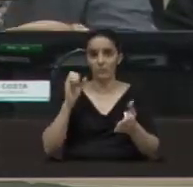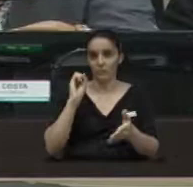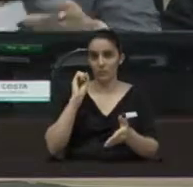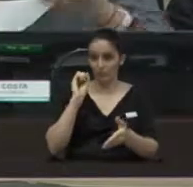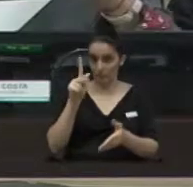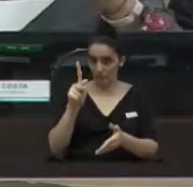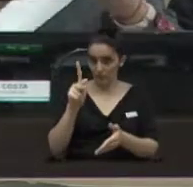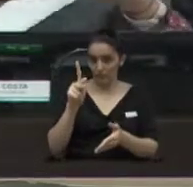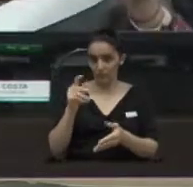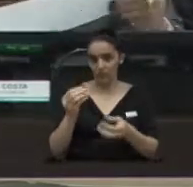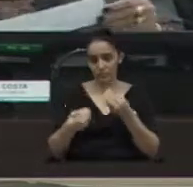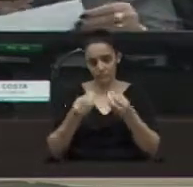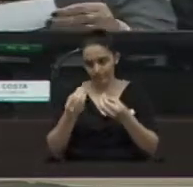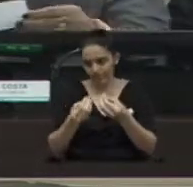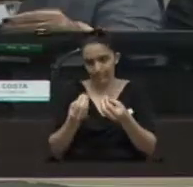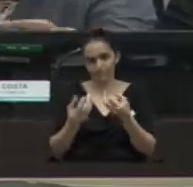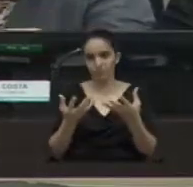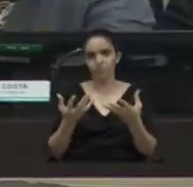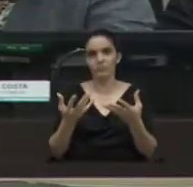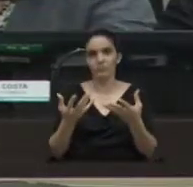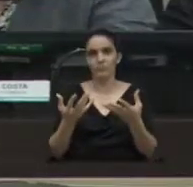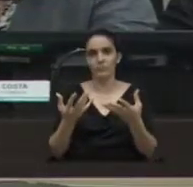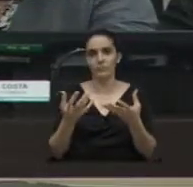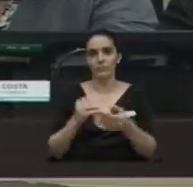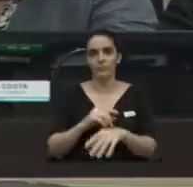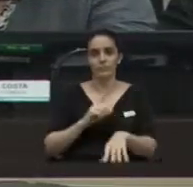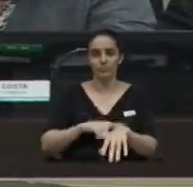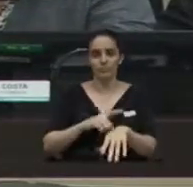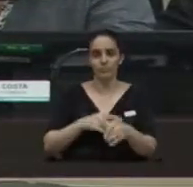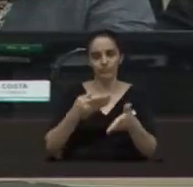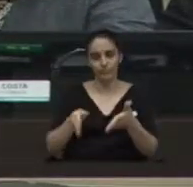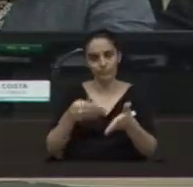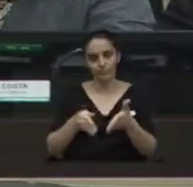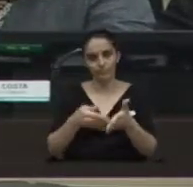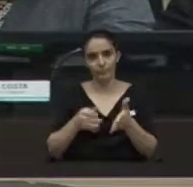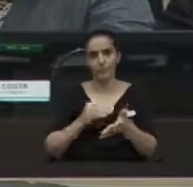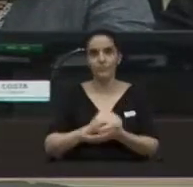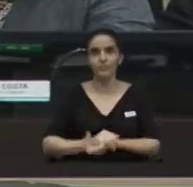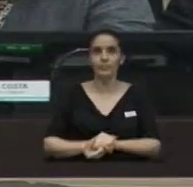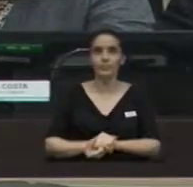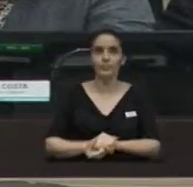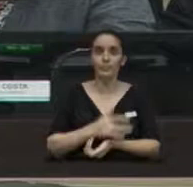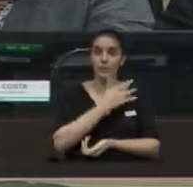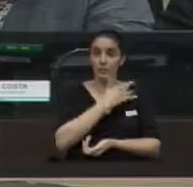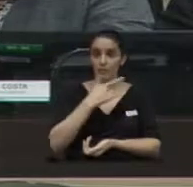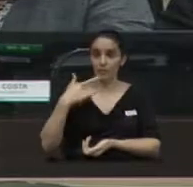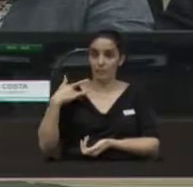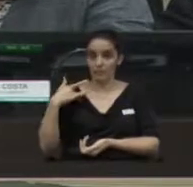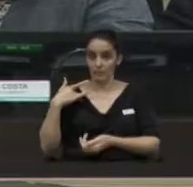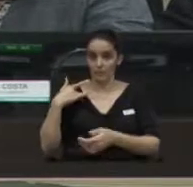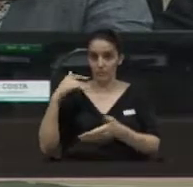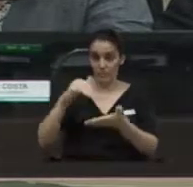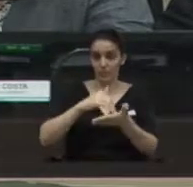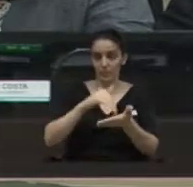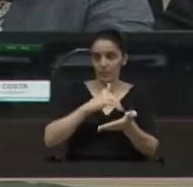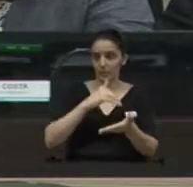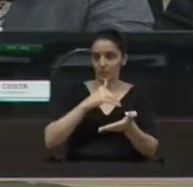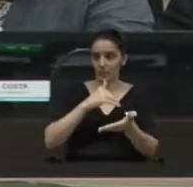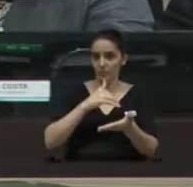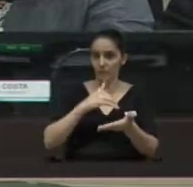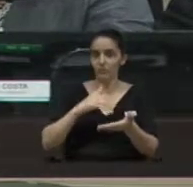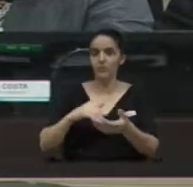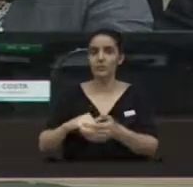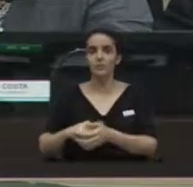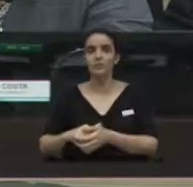aqui, senão a gente, entre aspas, a gente perde tempo. Senhor prefeito, a Secretaria da Saúde, para ser exata, a senhora Cássia, mandou